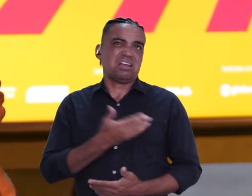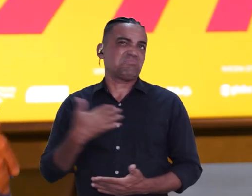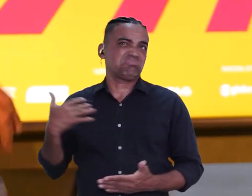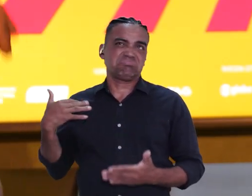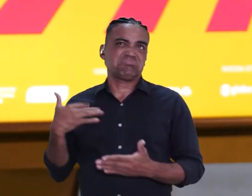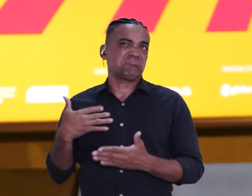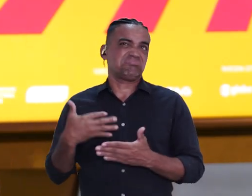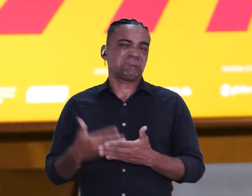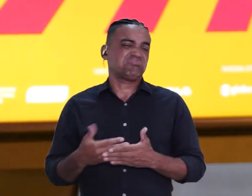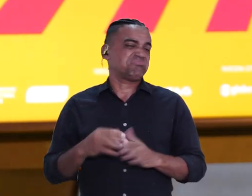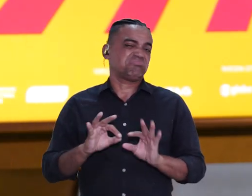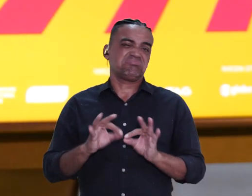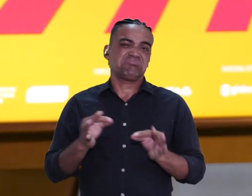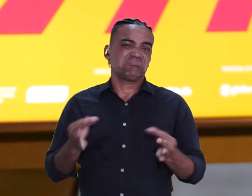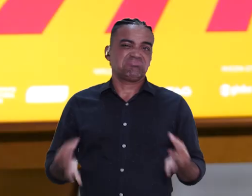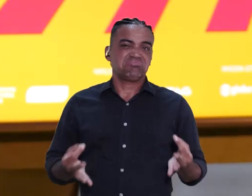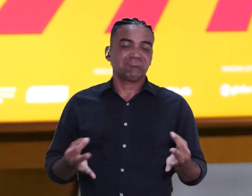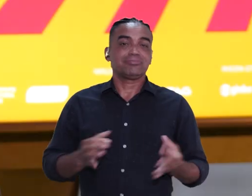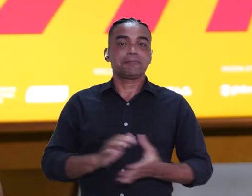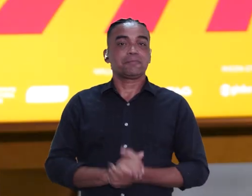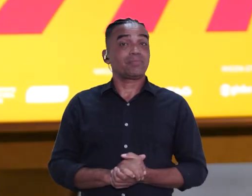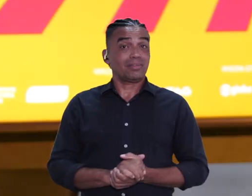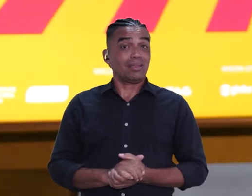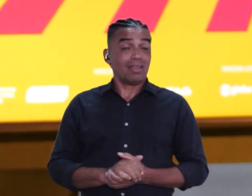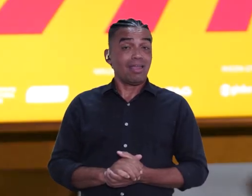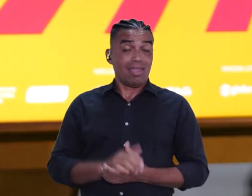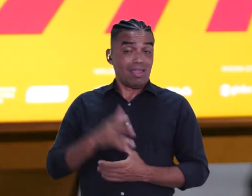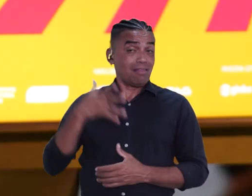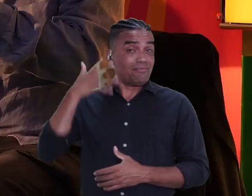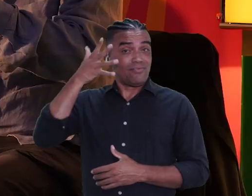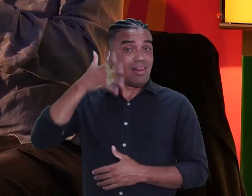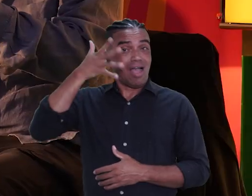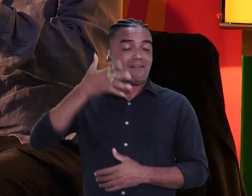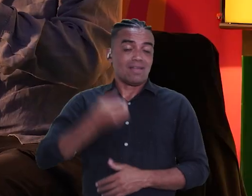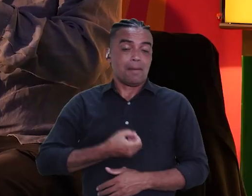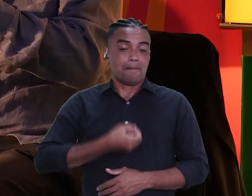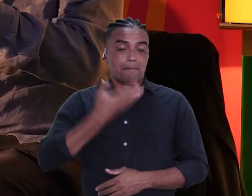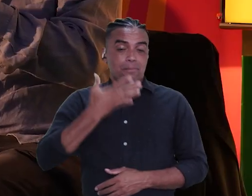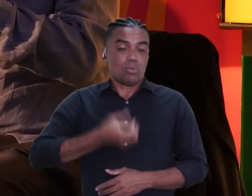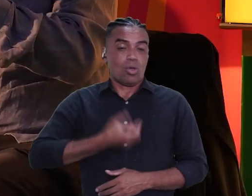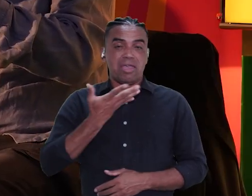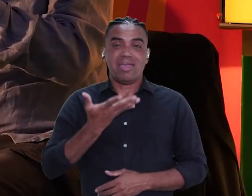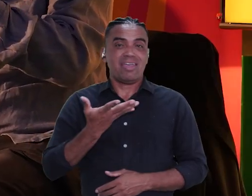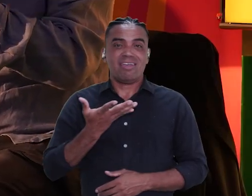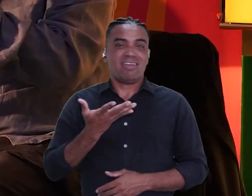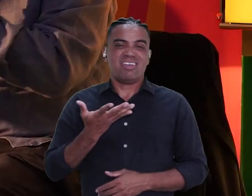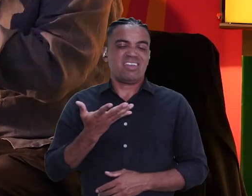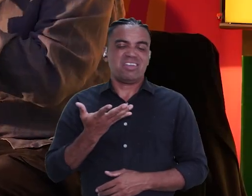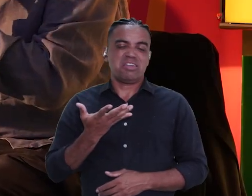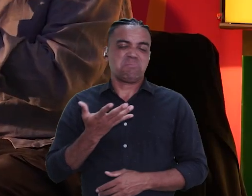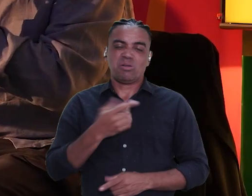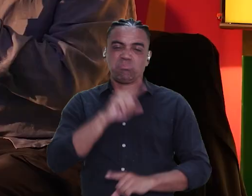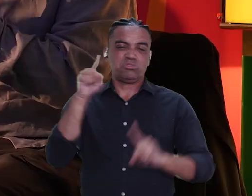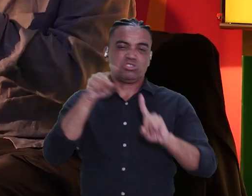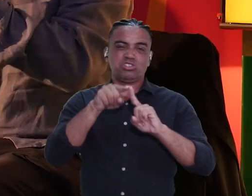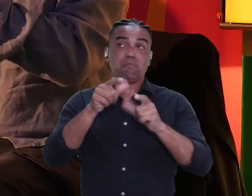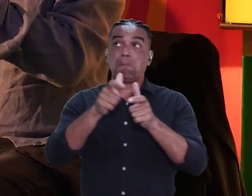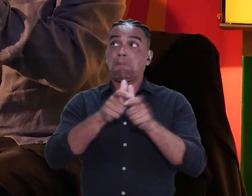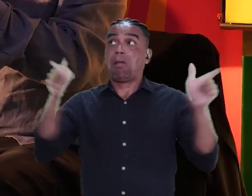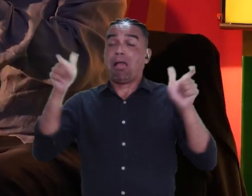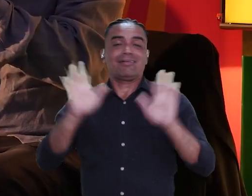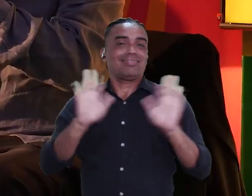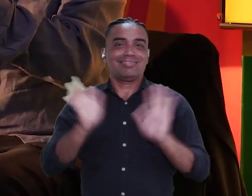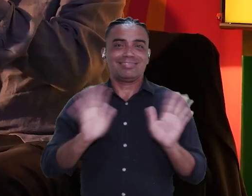vida dele não é uma grande aventura. Ele dizia um poema assim, que não tinha grandes pretensões, mas ele é